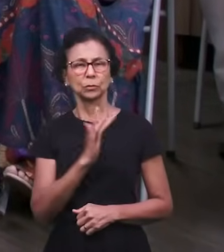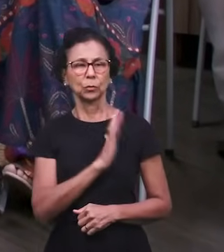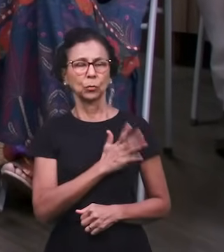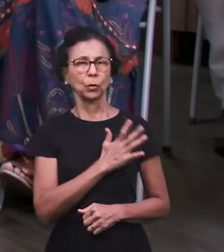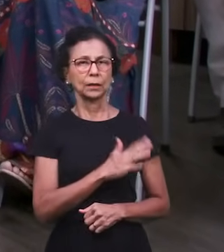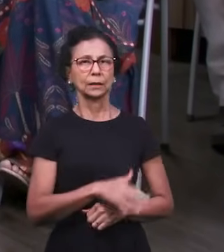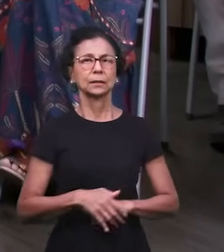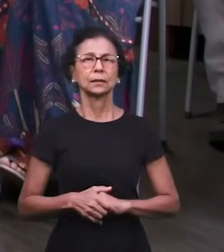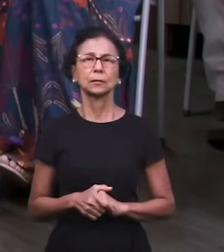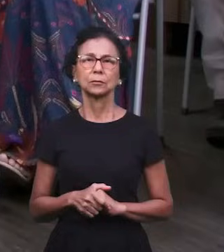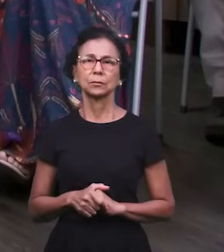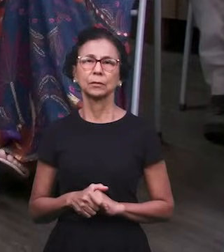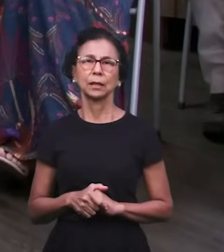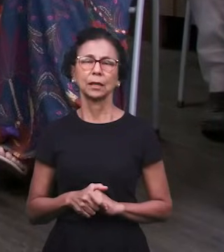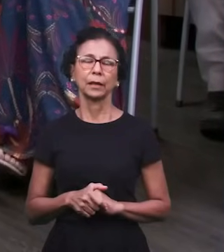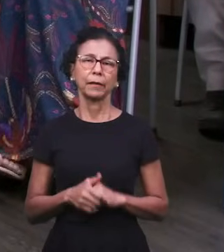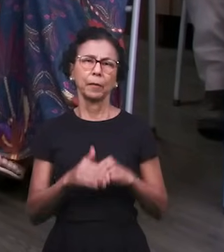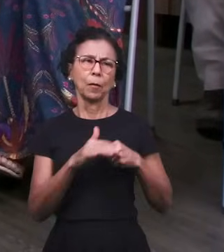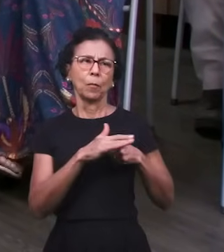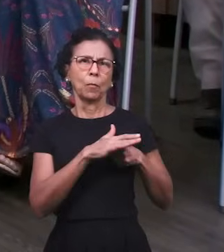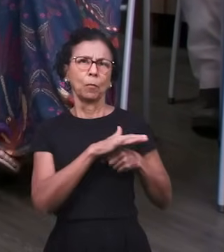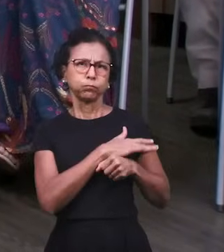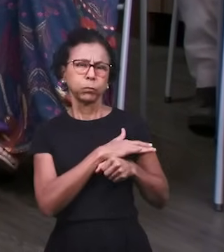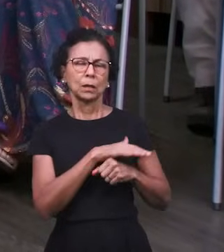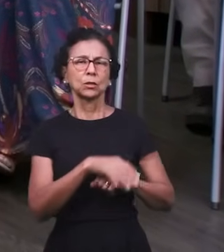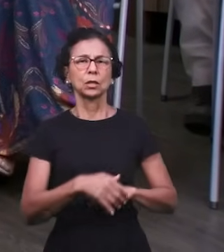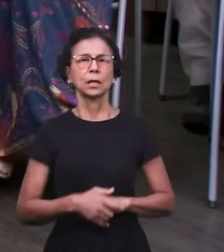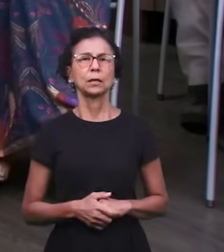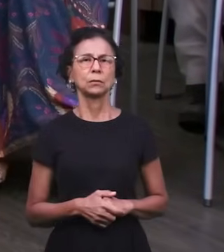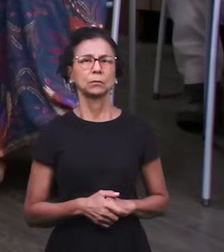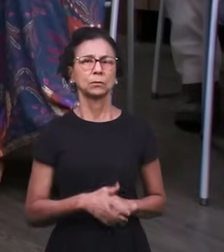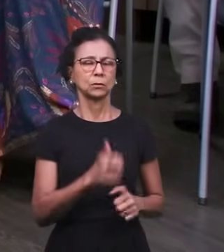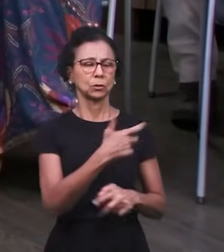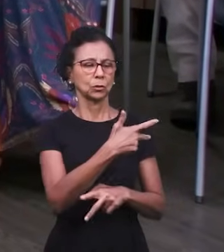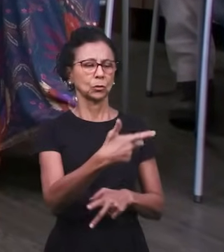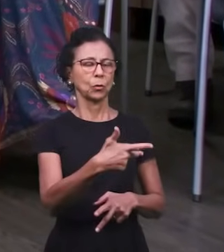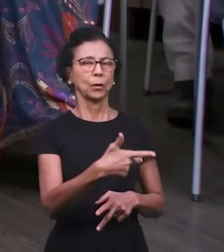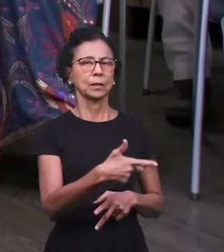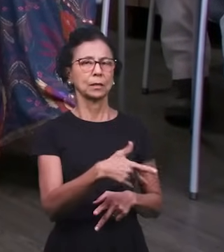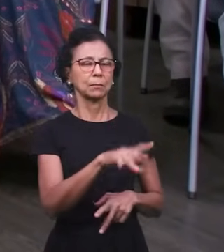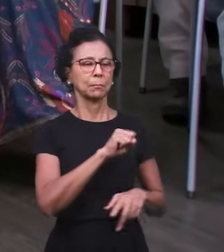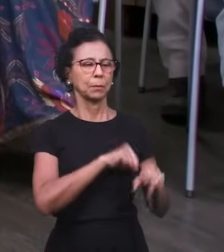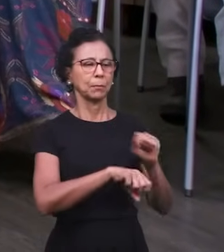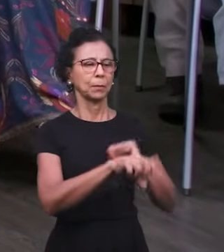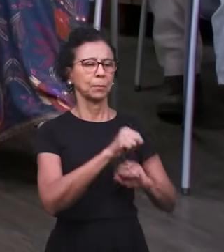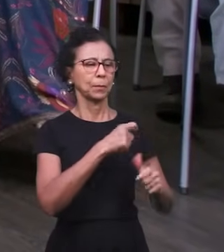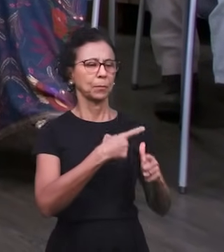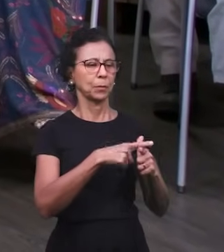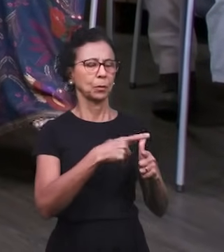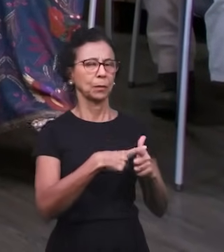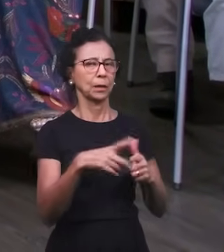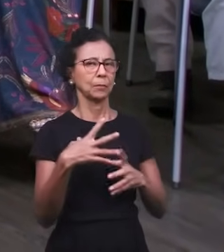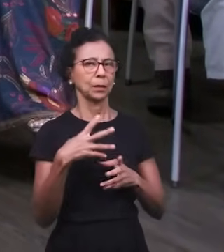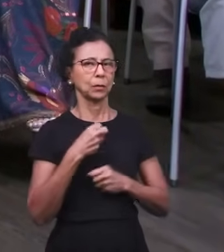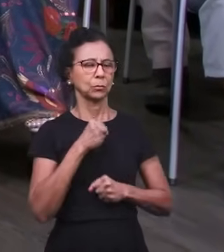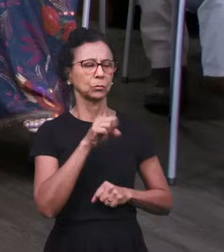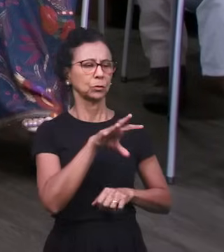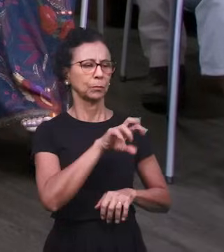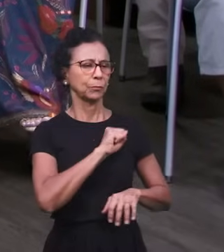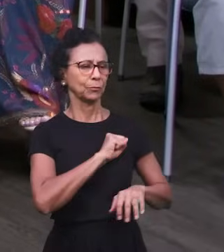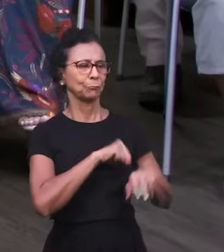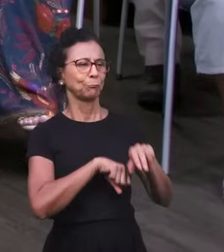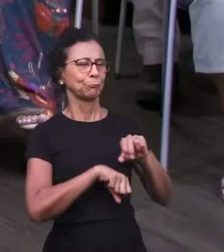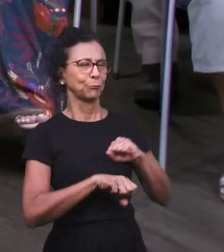problemas, cheio de angústia, muitos. Cheio de alternativas que são utilizadas para tentar preencher, mas vazio de